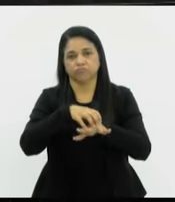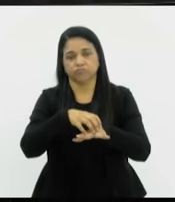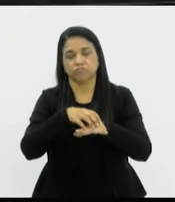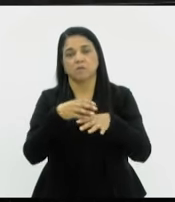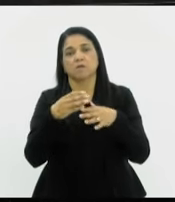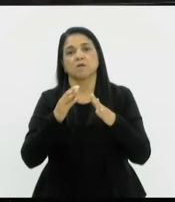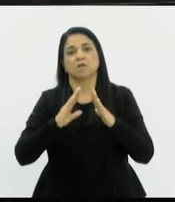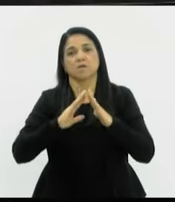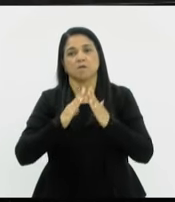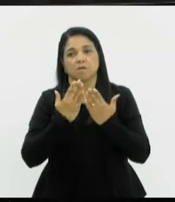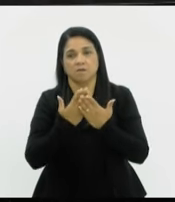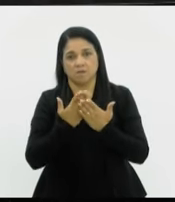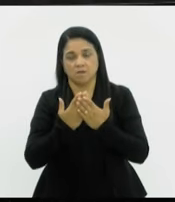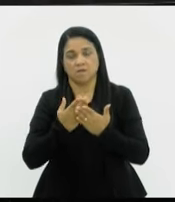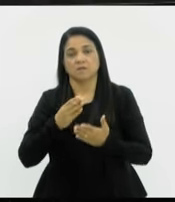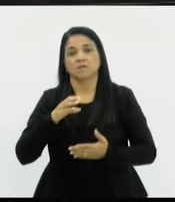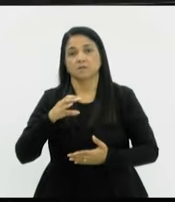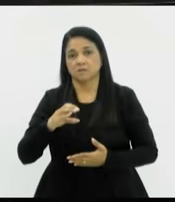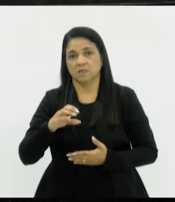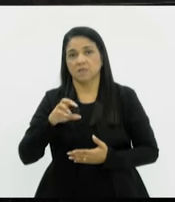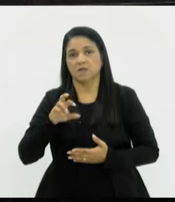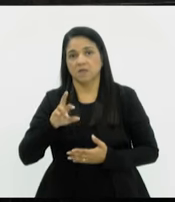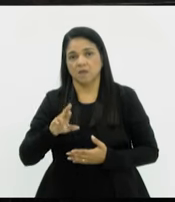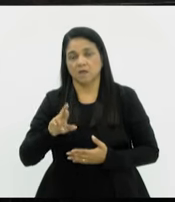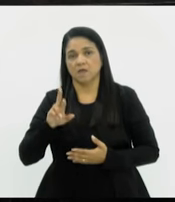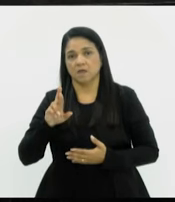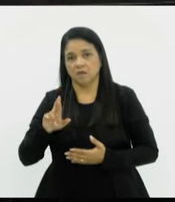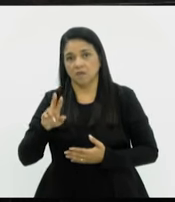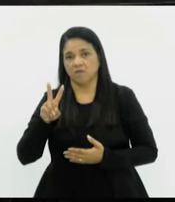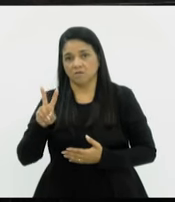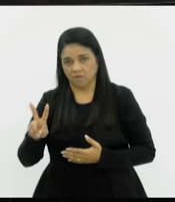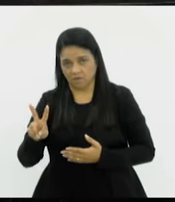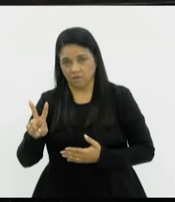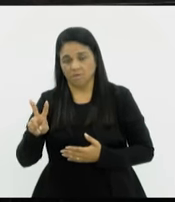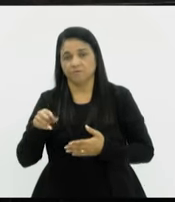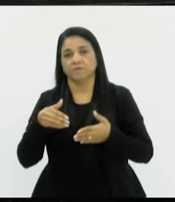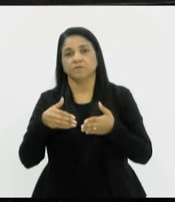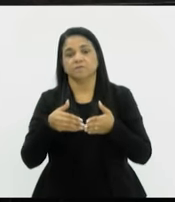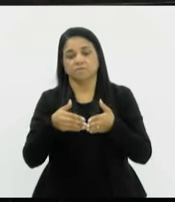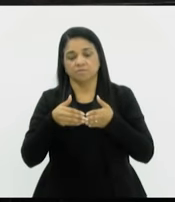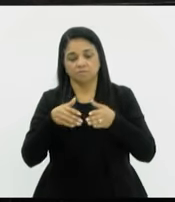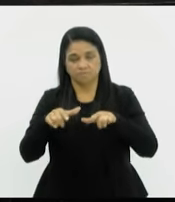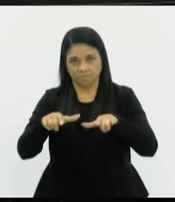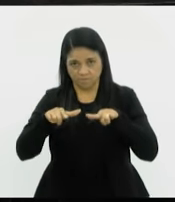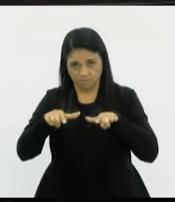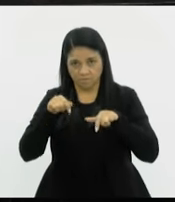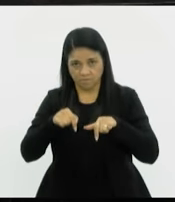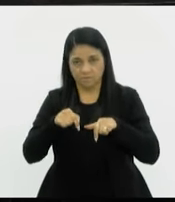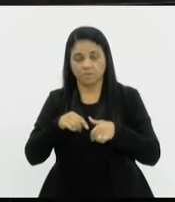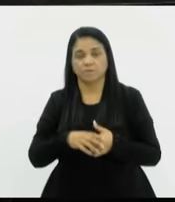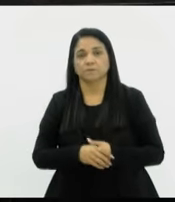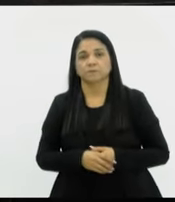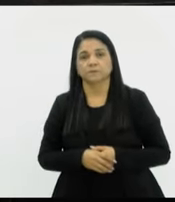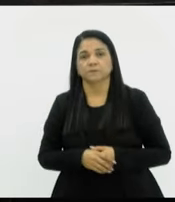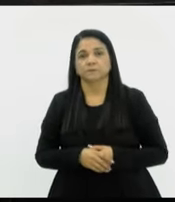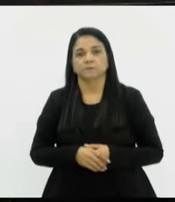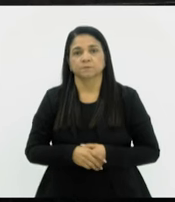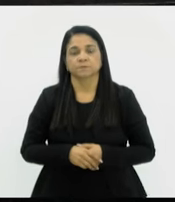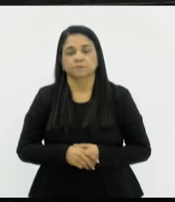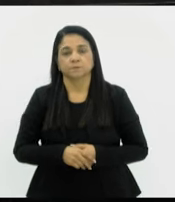CLRV, Certificado de Licenciamento e Registro de Veículos. E por